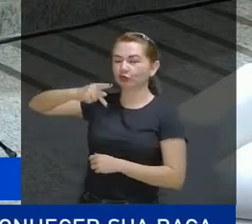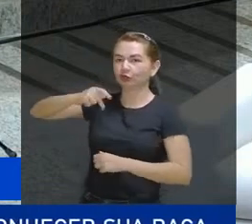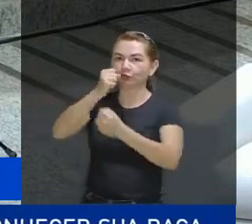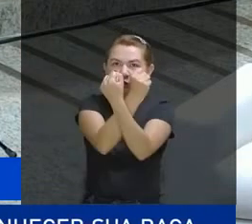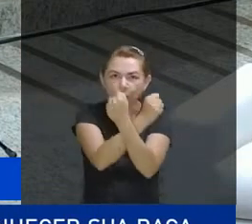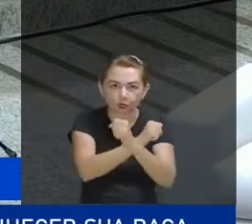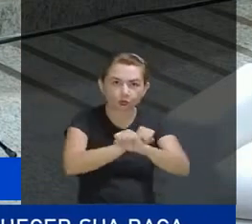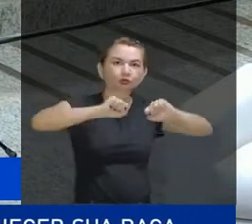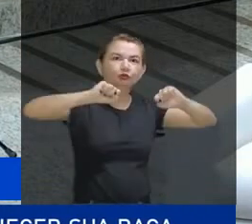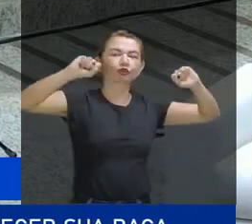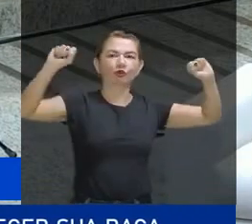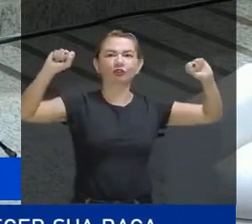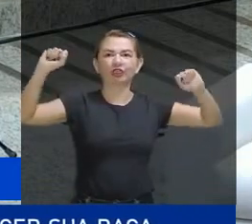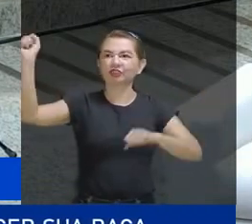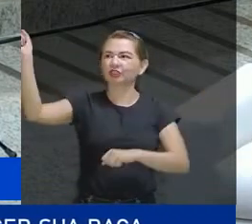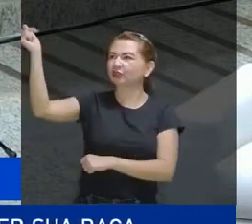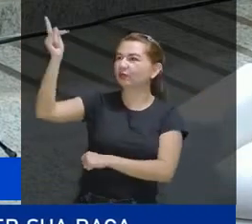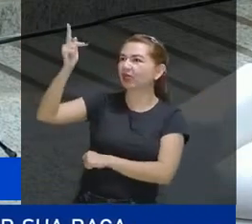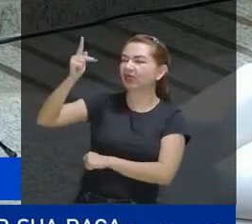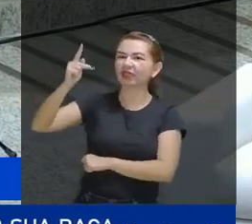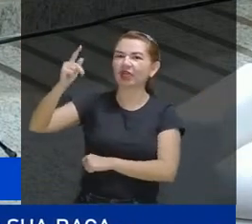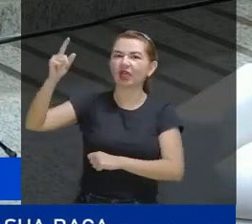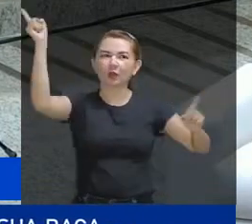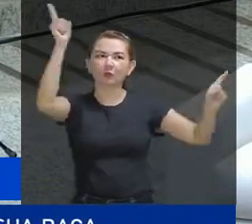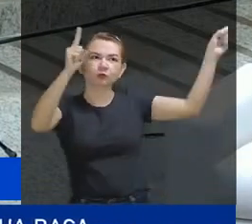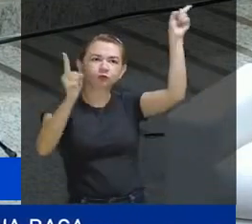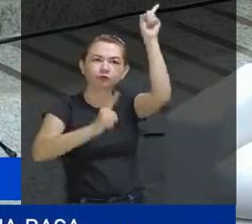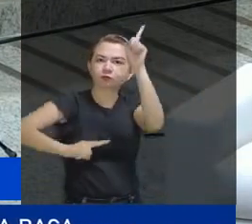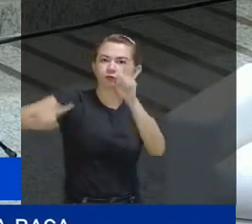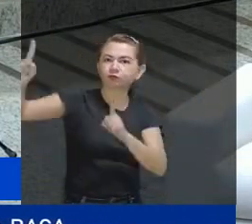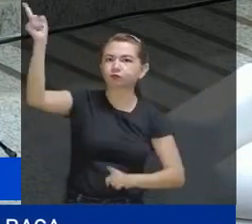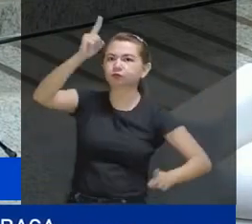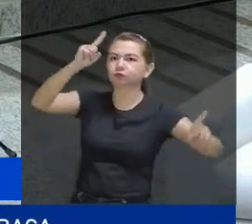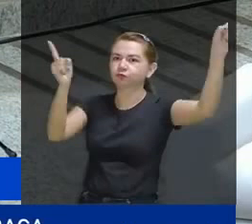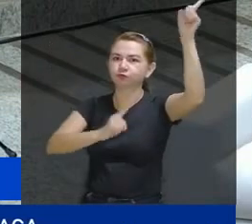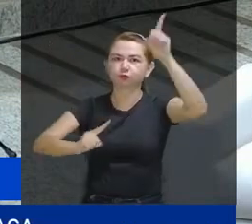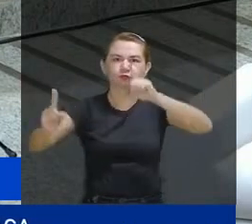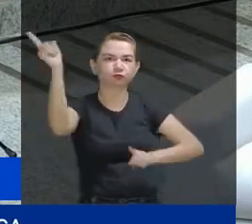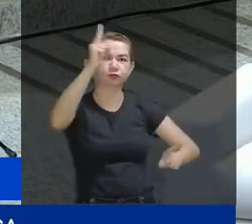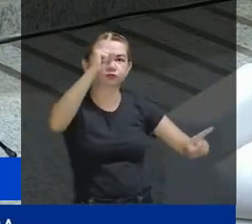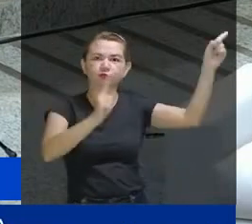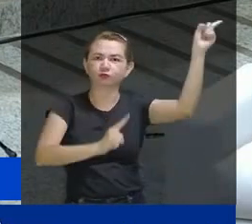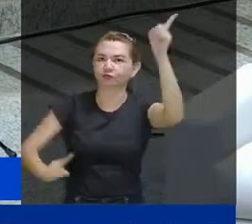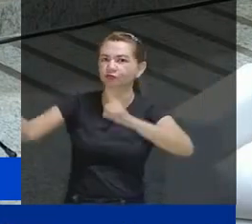retumbante, e o sol da liberdade em raios